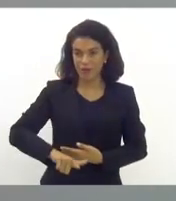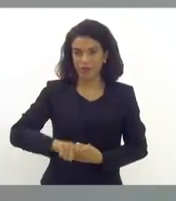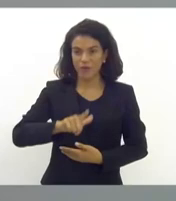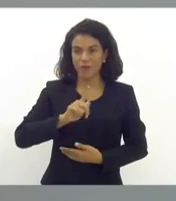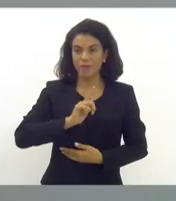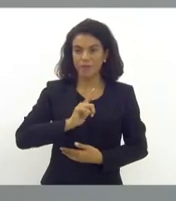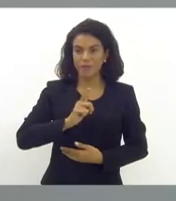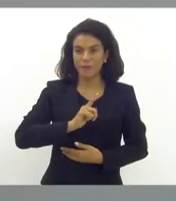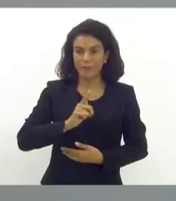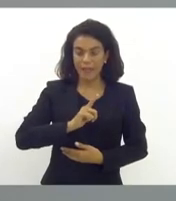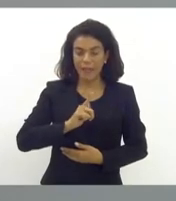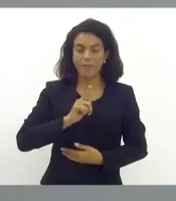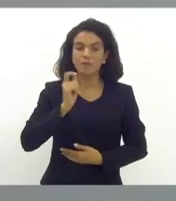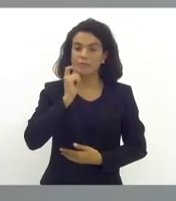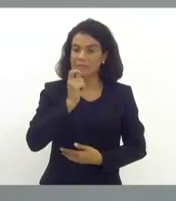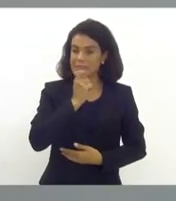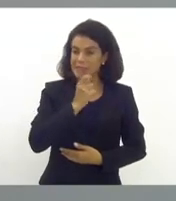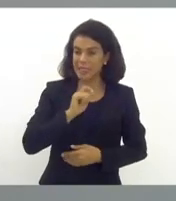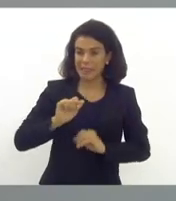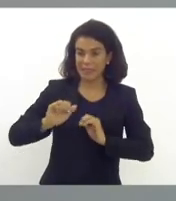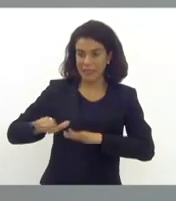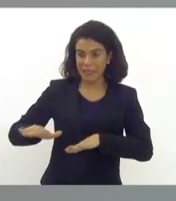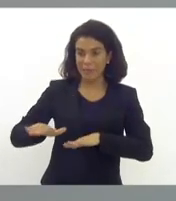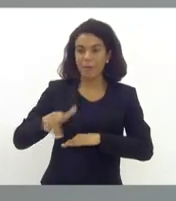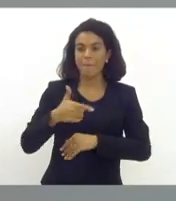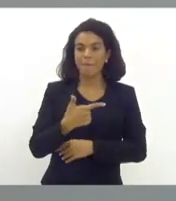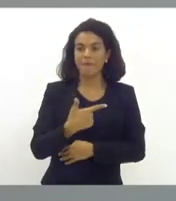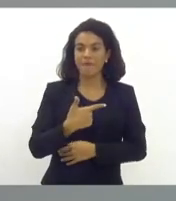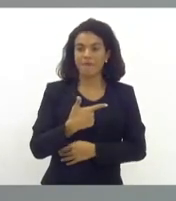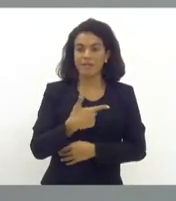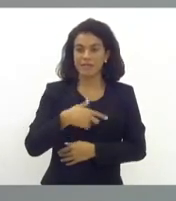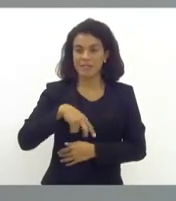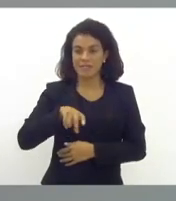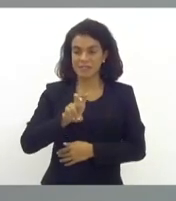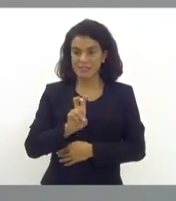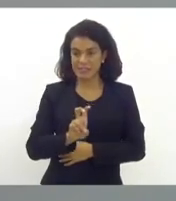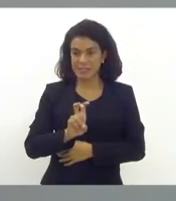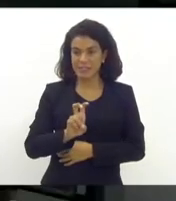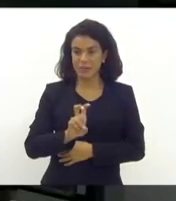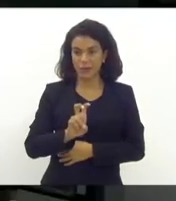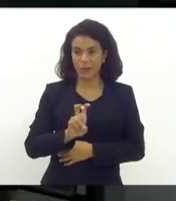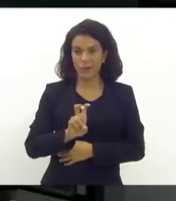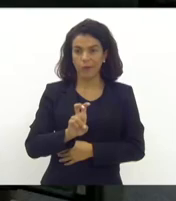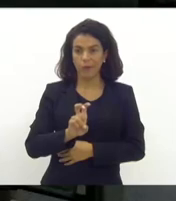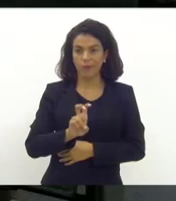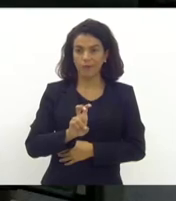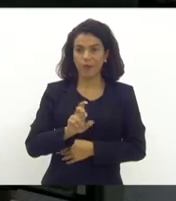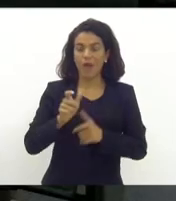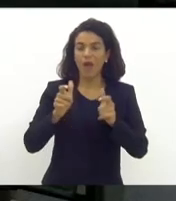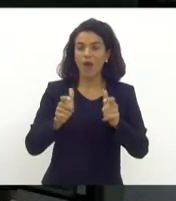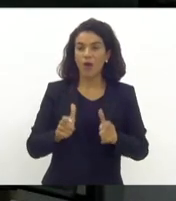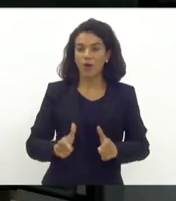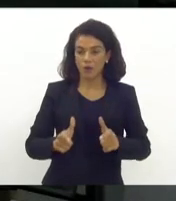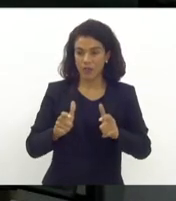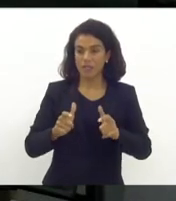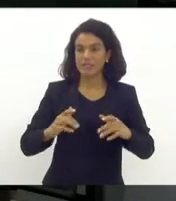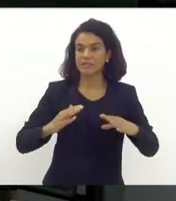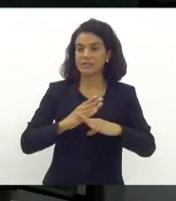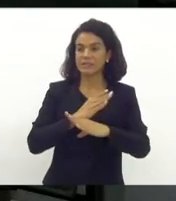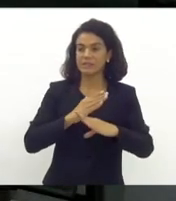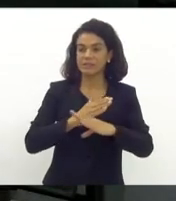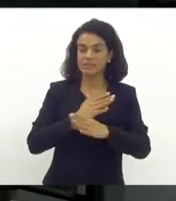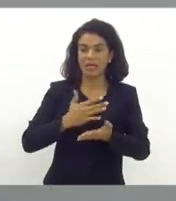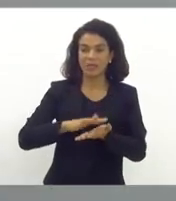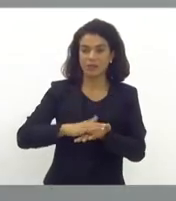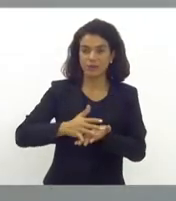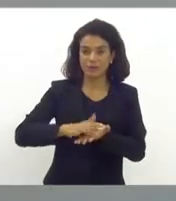a próxima em setembro né 25 de setembro vai ser no Terreirão na Cidade do Samba